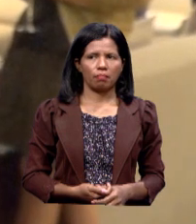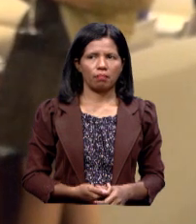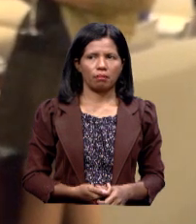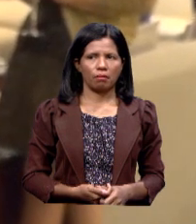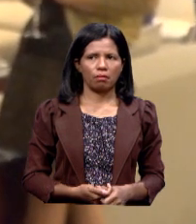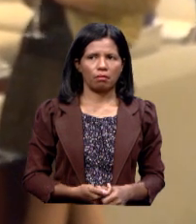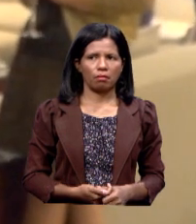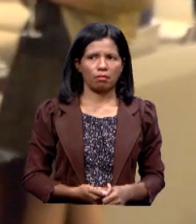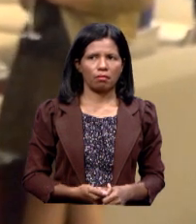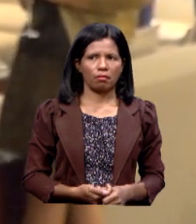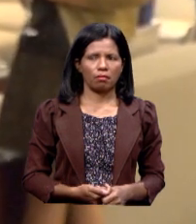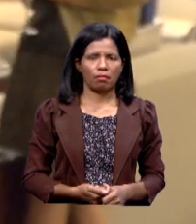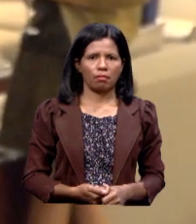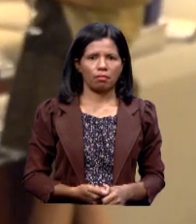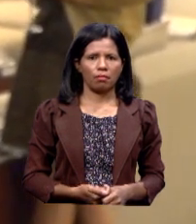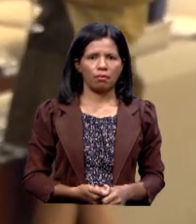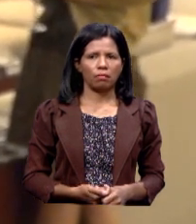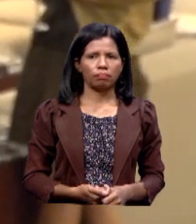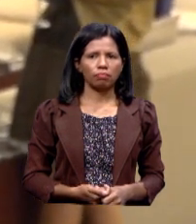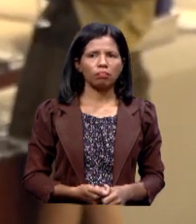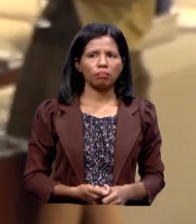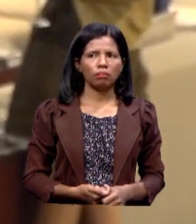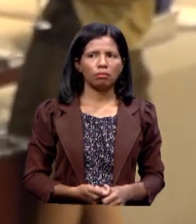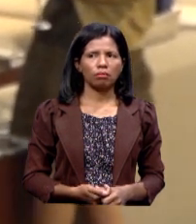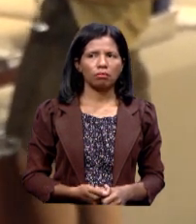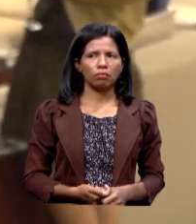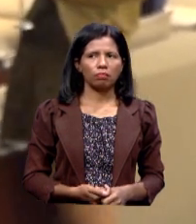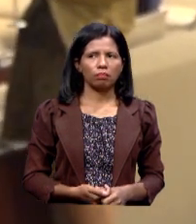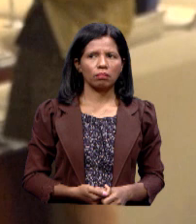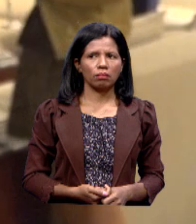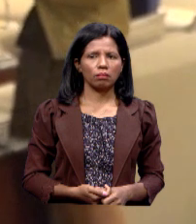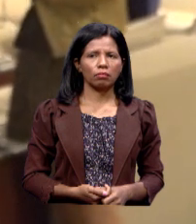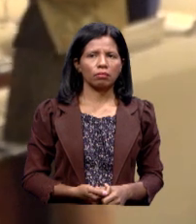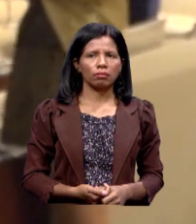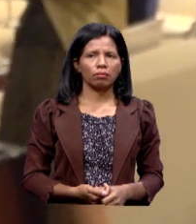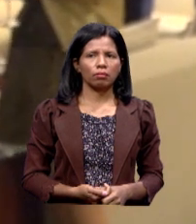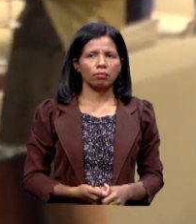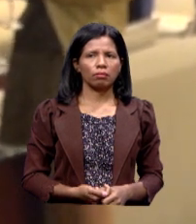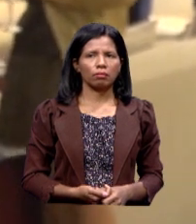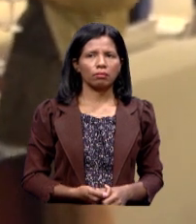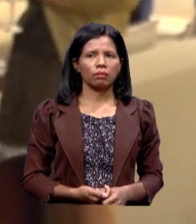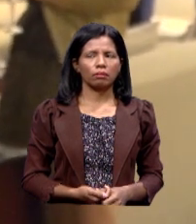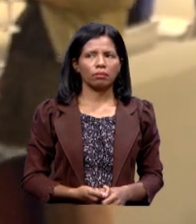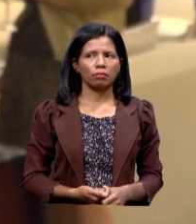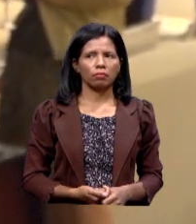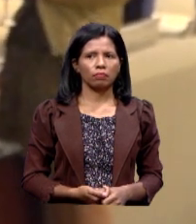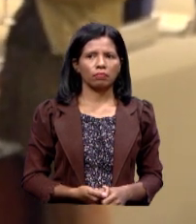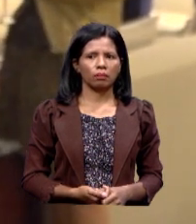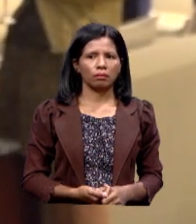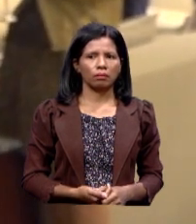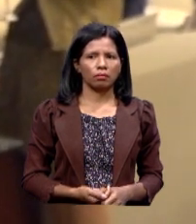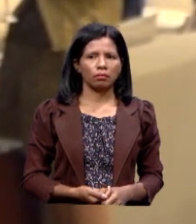nesse sentido, estamos aqui no Brasil, podíamos falar relativamente à Angola ou a Moçambique, são